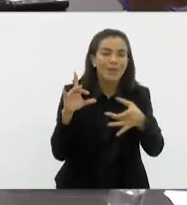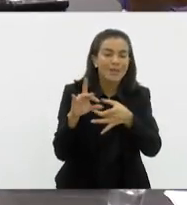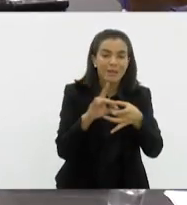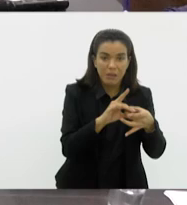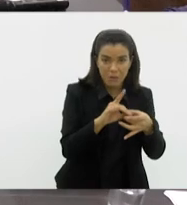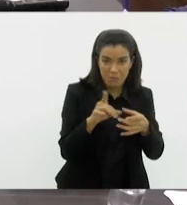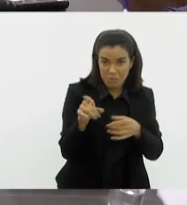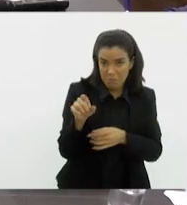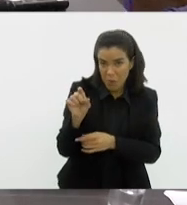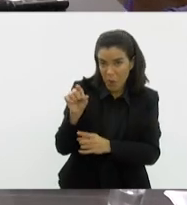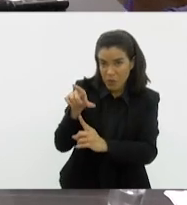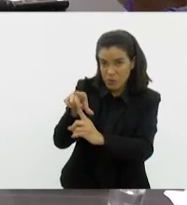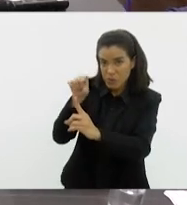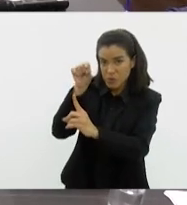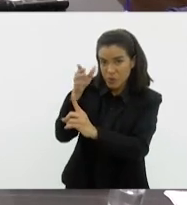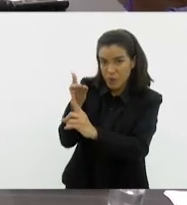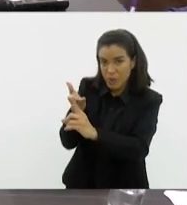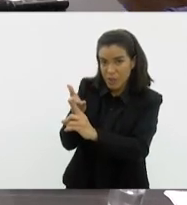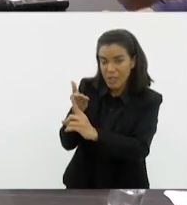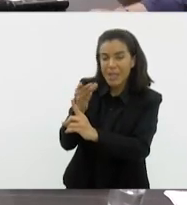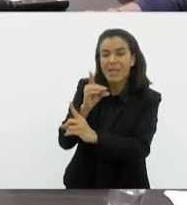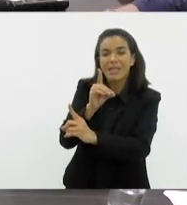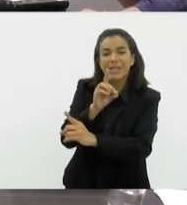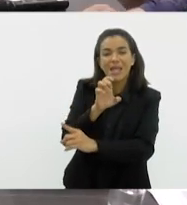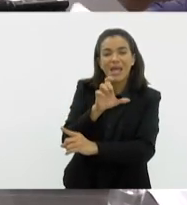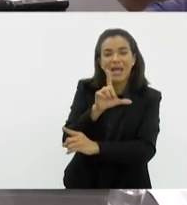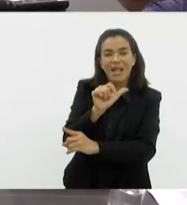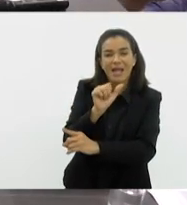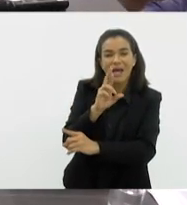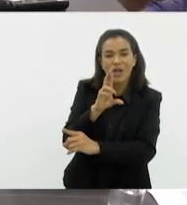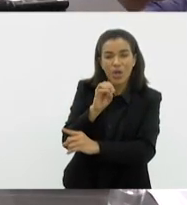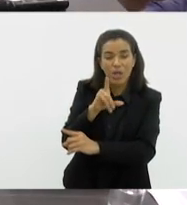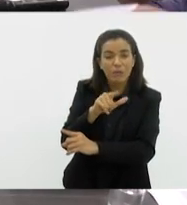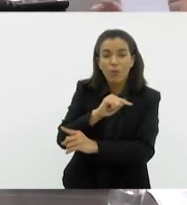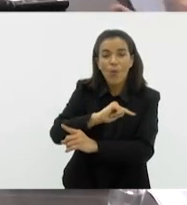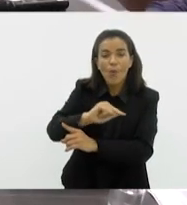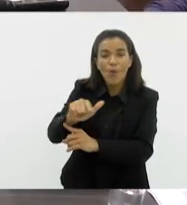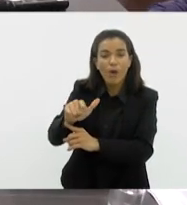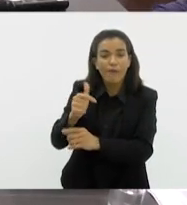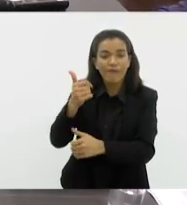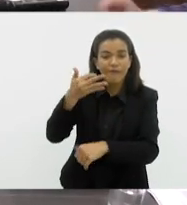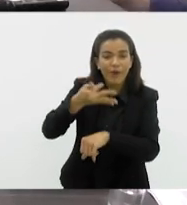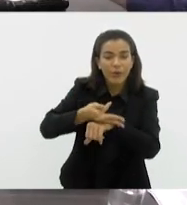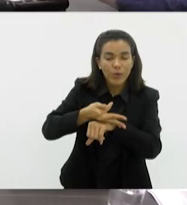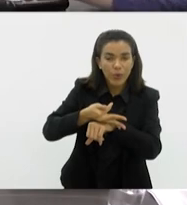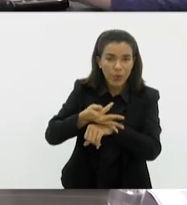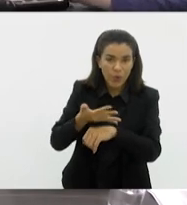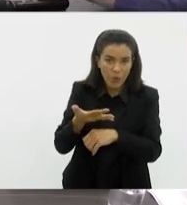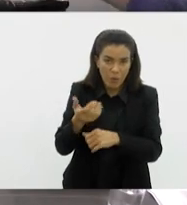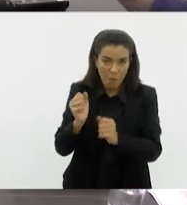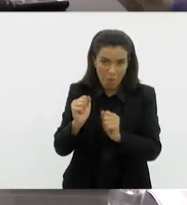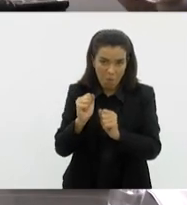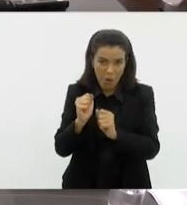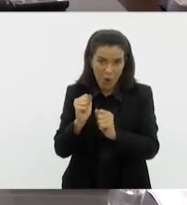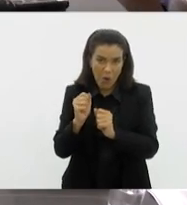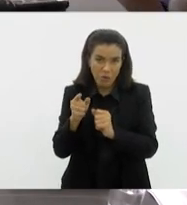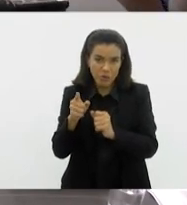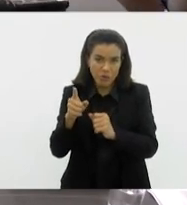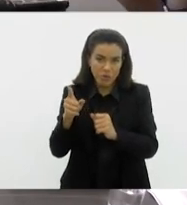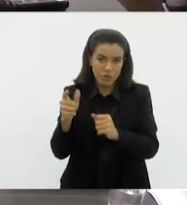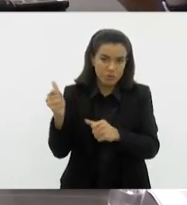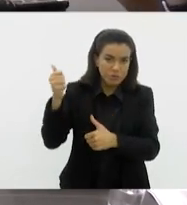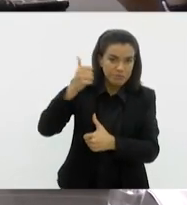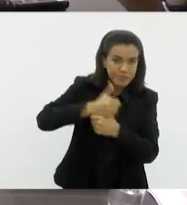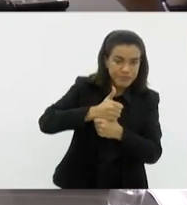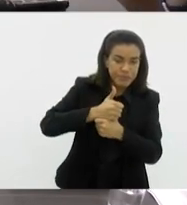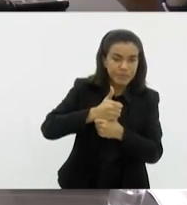então? Quem é o porque relator? O relator é o deputado De La Rolle. Aí posso designar Vossa Excelência relator para fazer... O parecer é o mesmo, constitucionalidade com emenda. Posso. Na